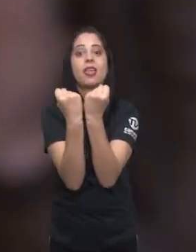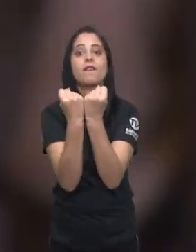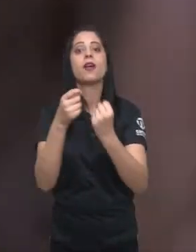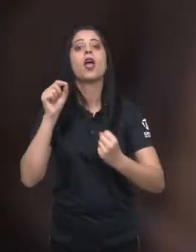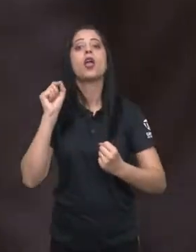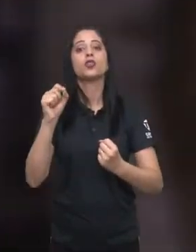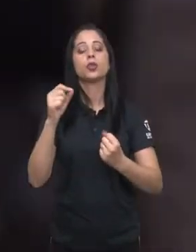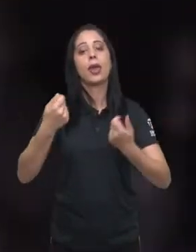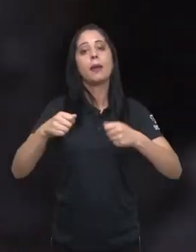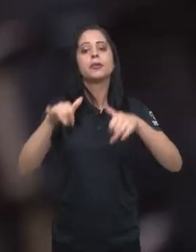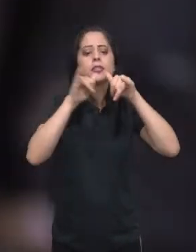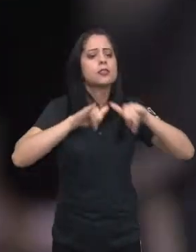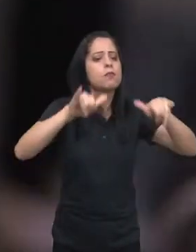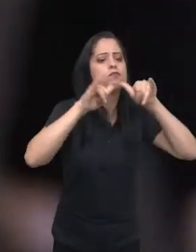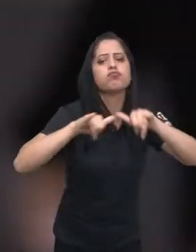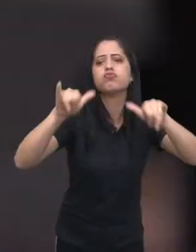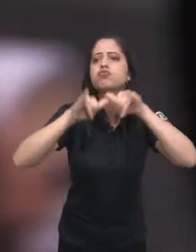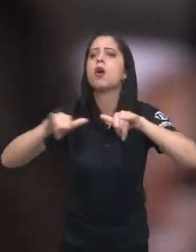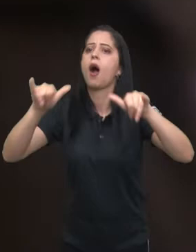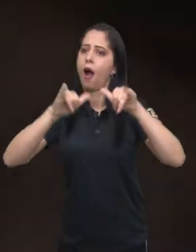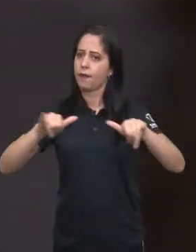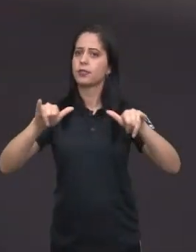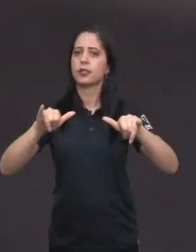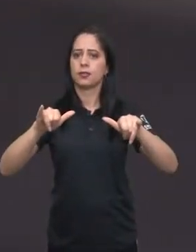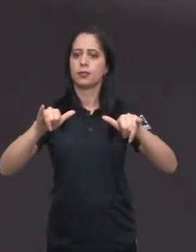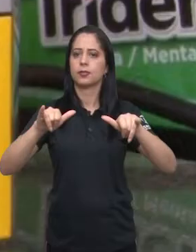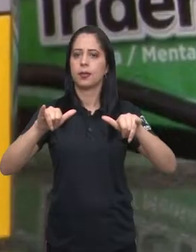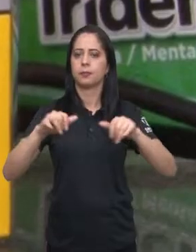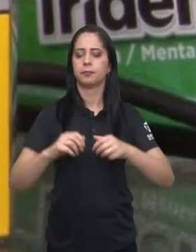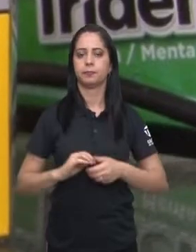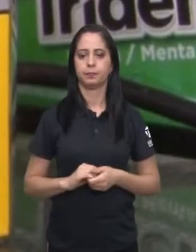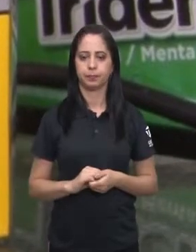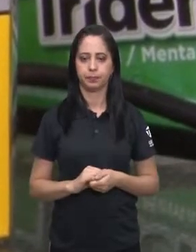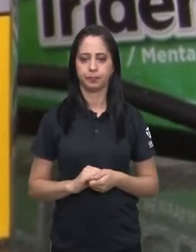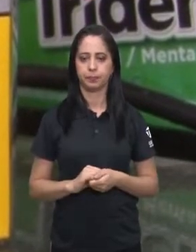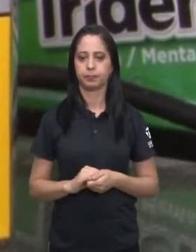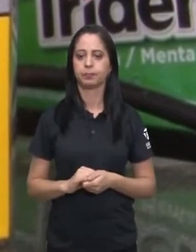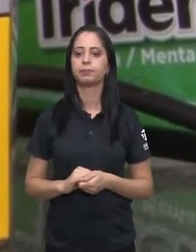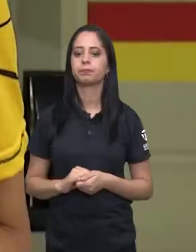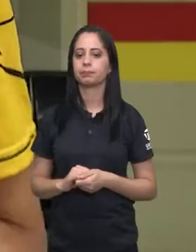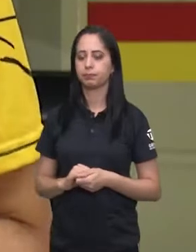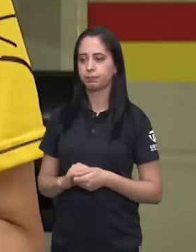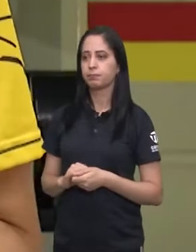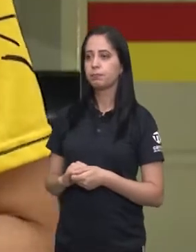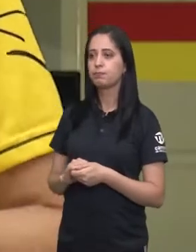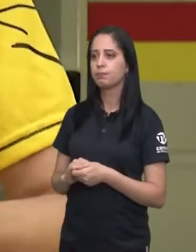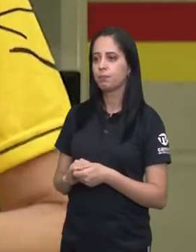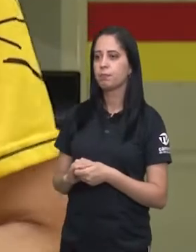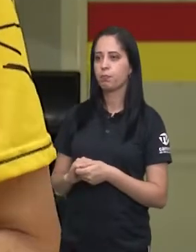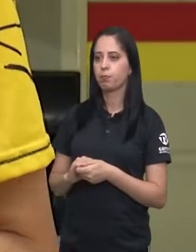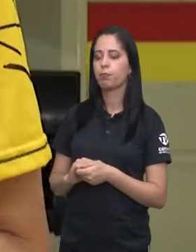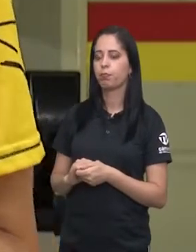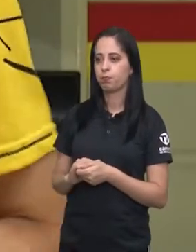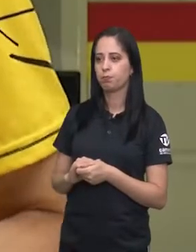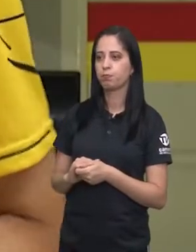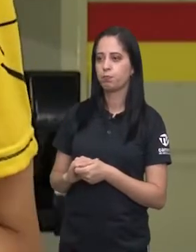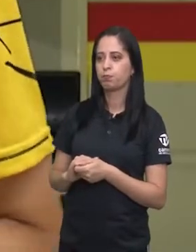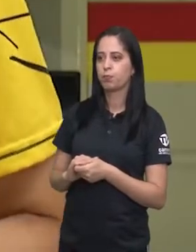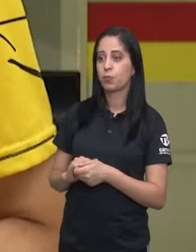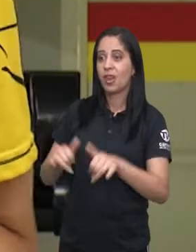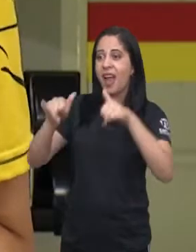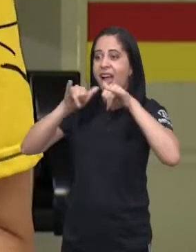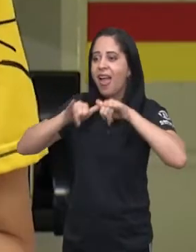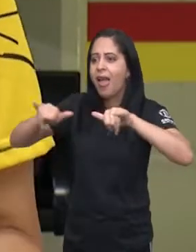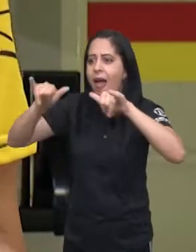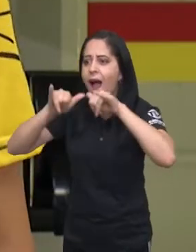medidas de orientação e prevenção ao consumo dos cigarros eletrónicos ou convencionais o trabalho de prevenção nas